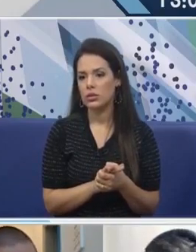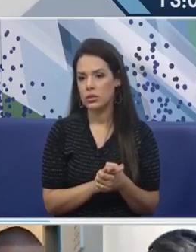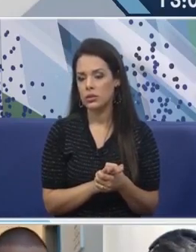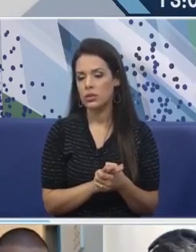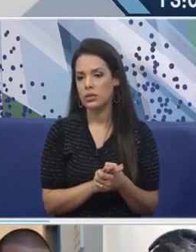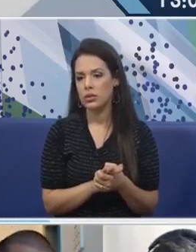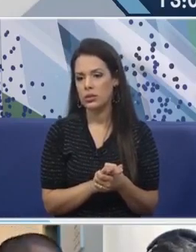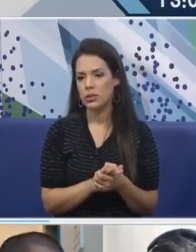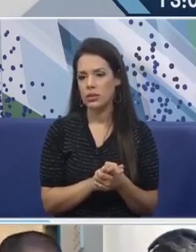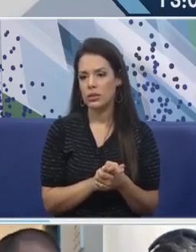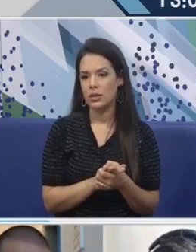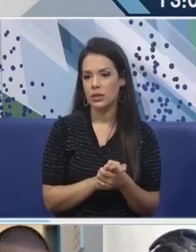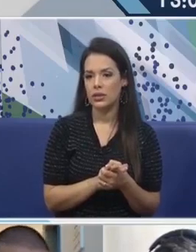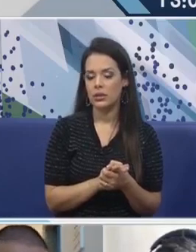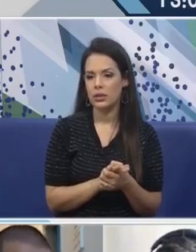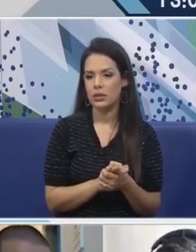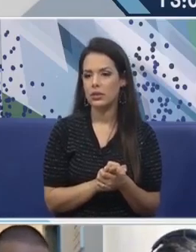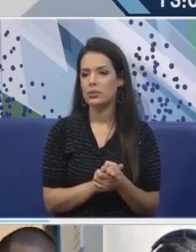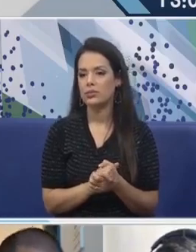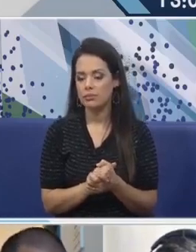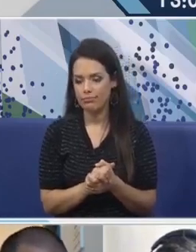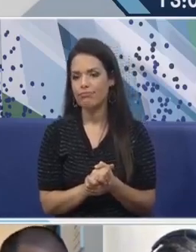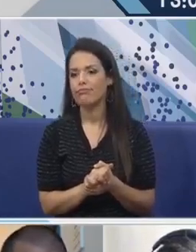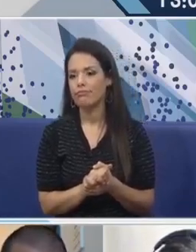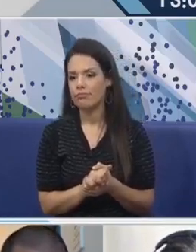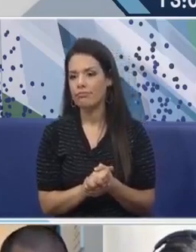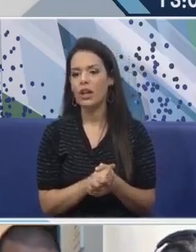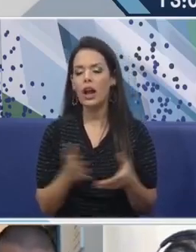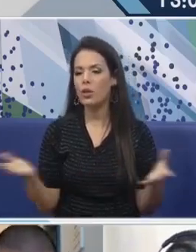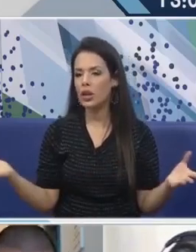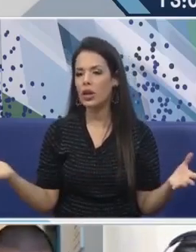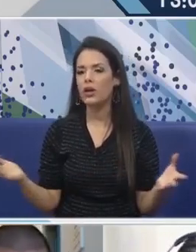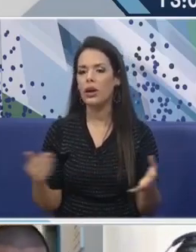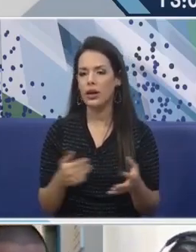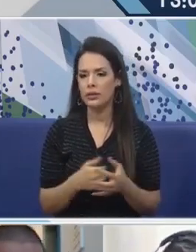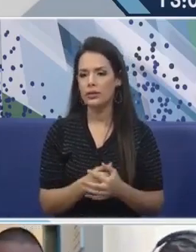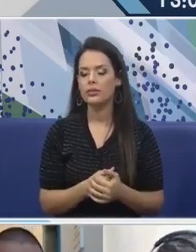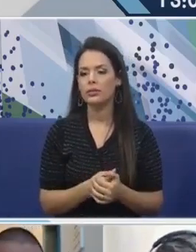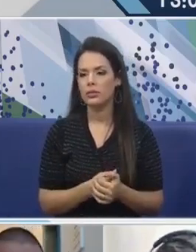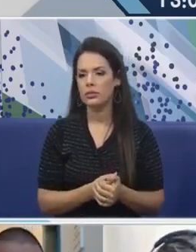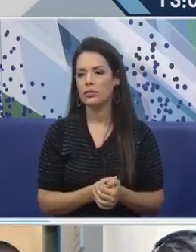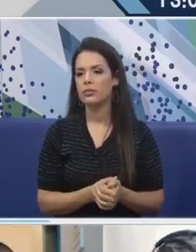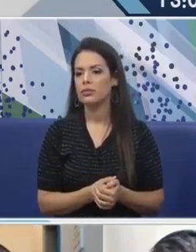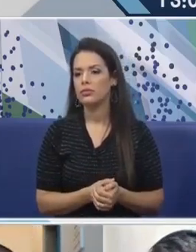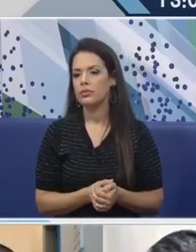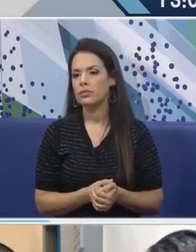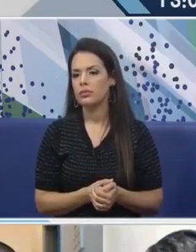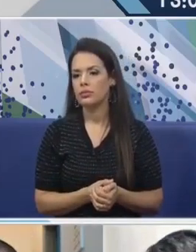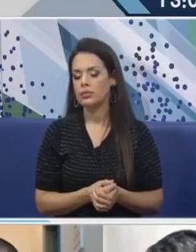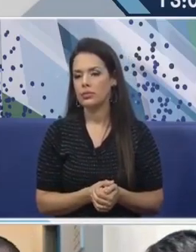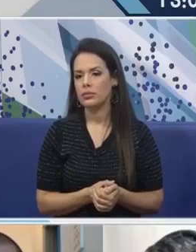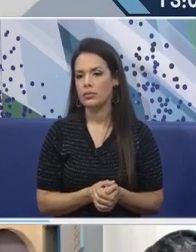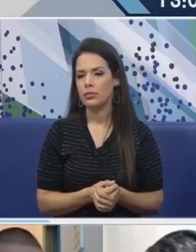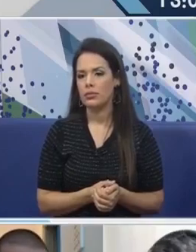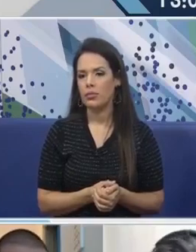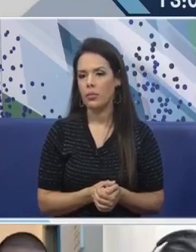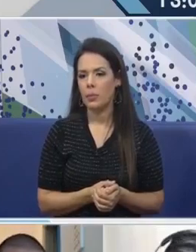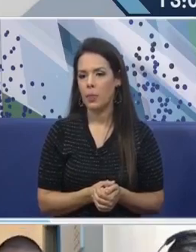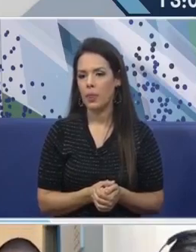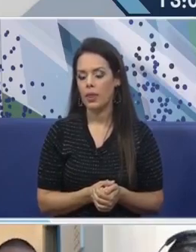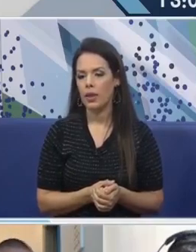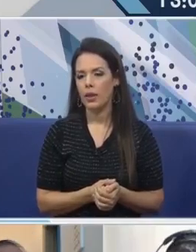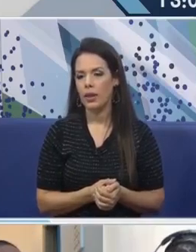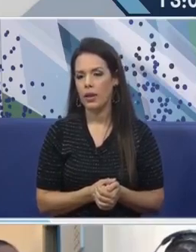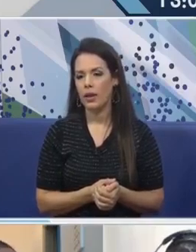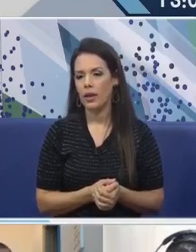fechou. Vai cumprir o contrato, ele não vai jogar de má vontade, obviamente. Vai claro jogar que até não, Mas, cara, eu acho que já